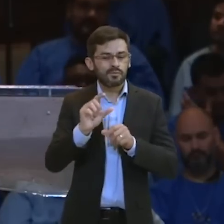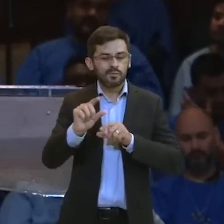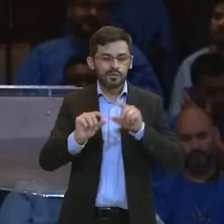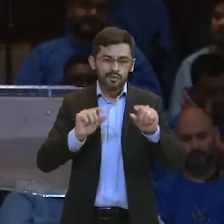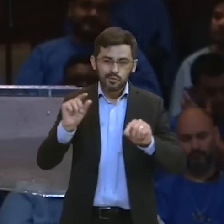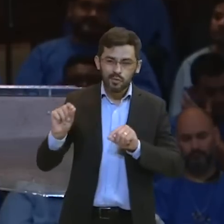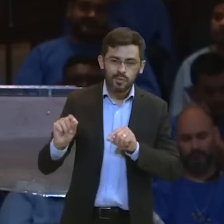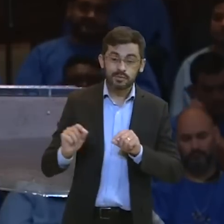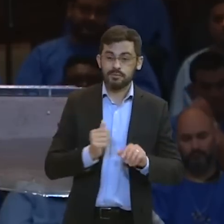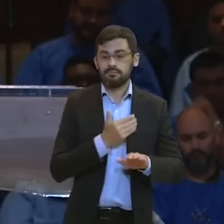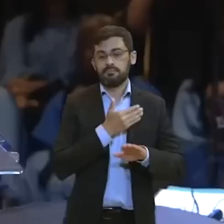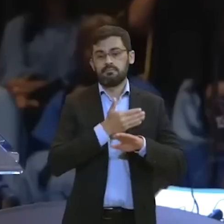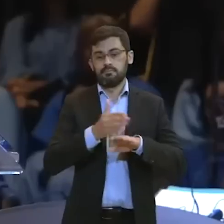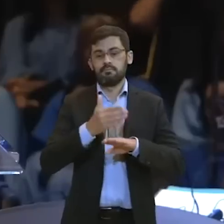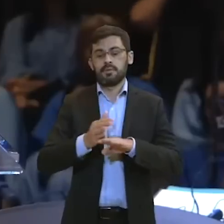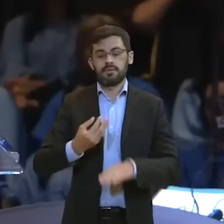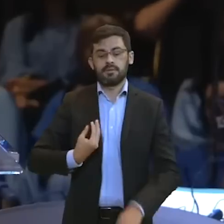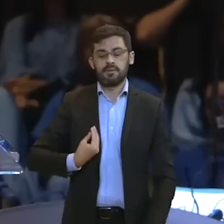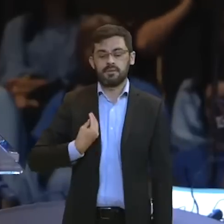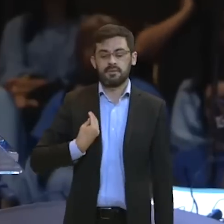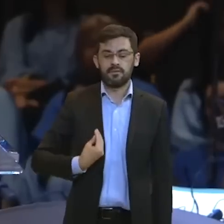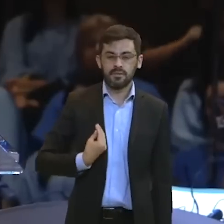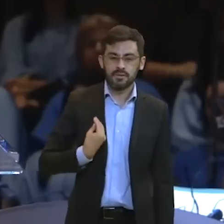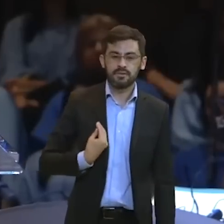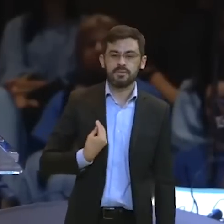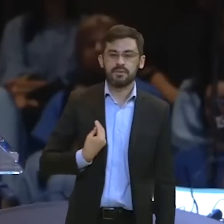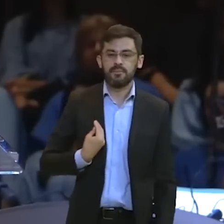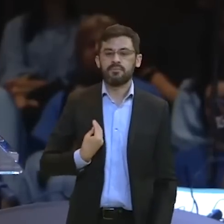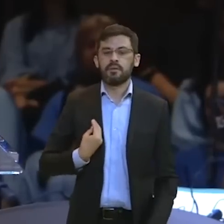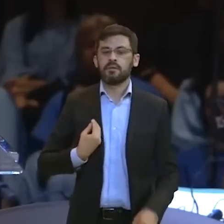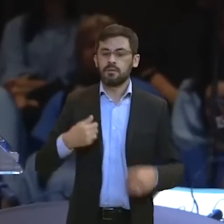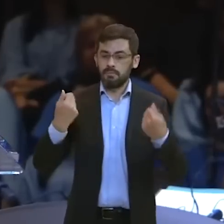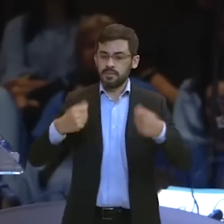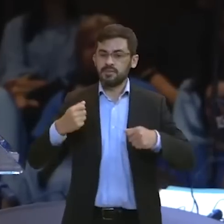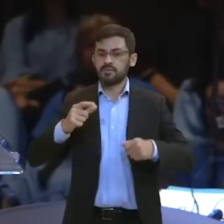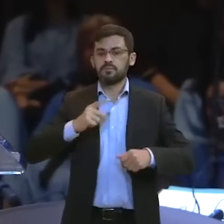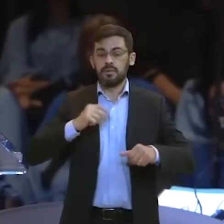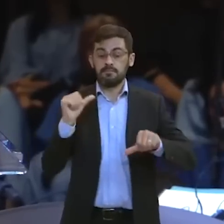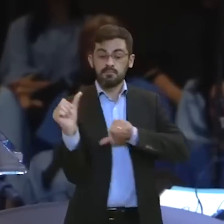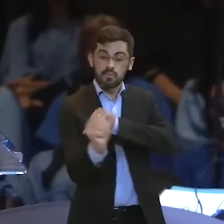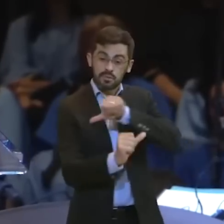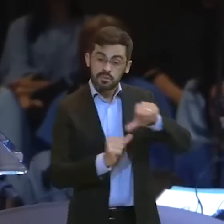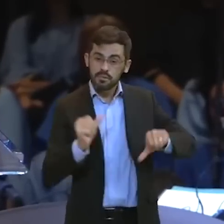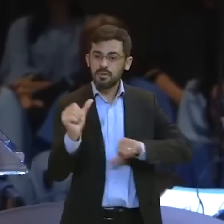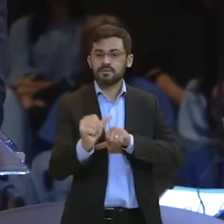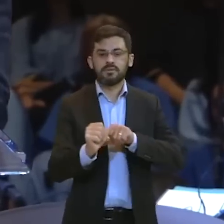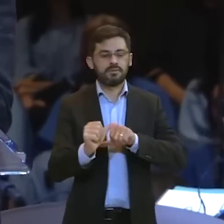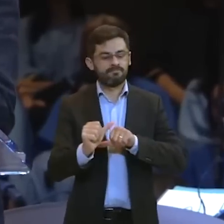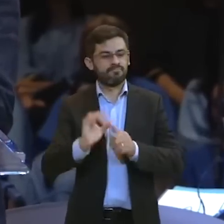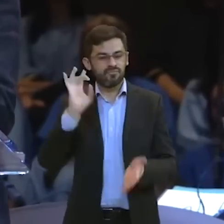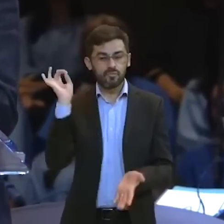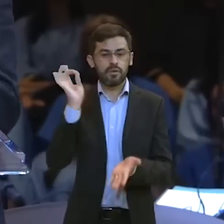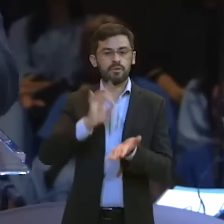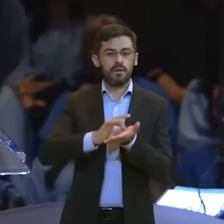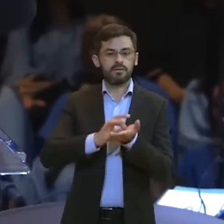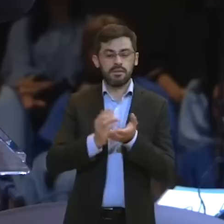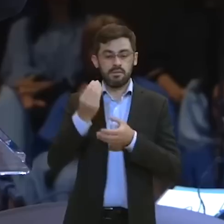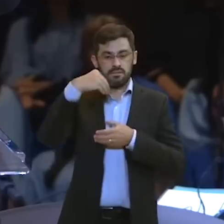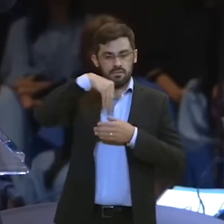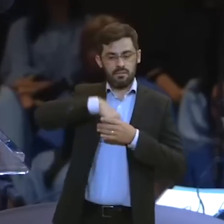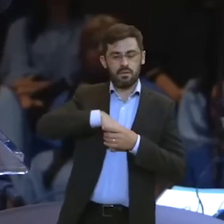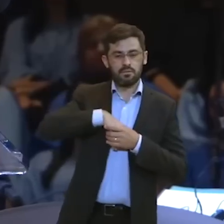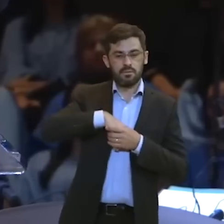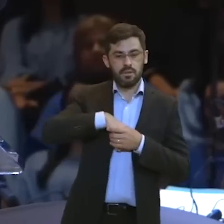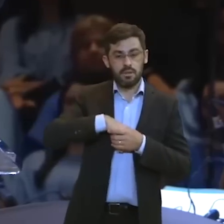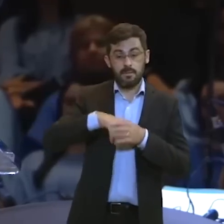decisões práticas que denotam mudanças radicais dentro da gente.